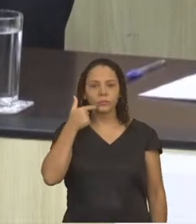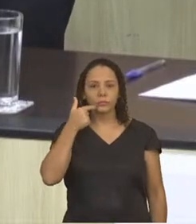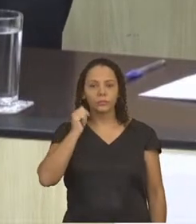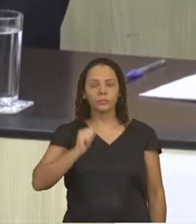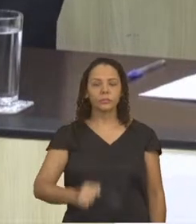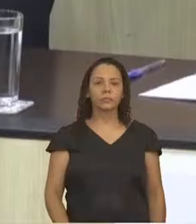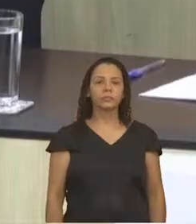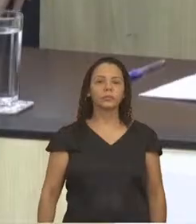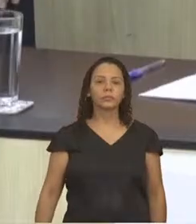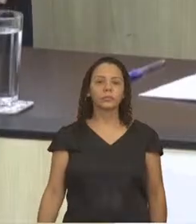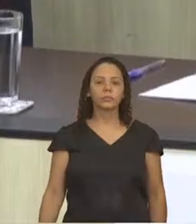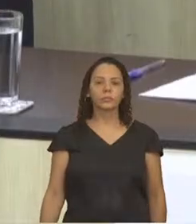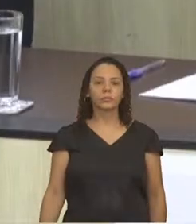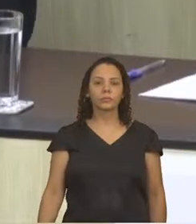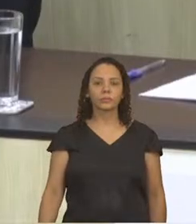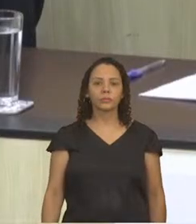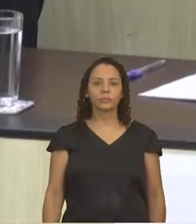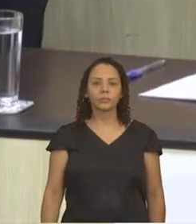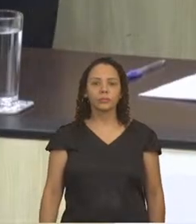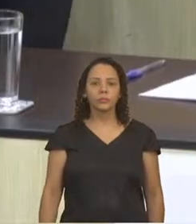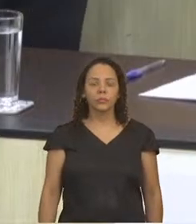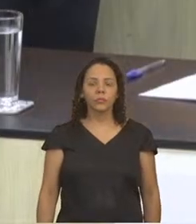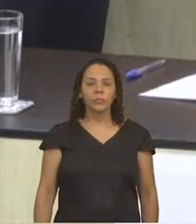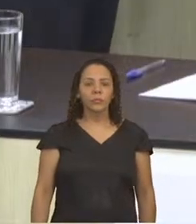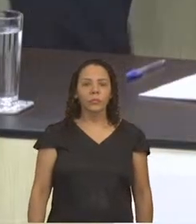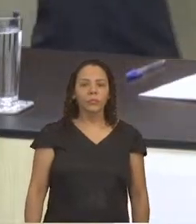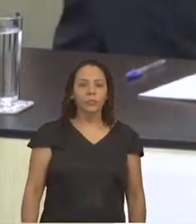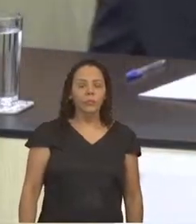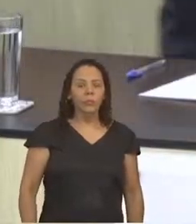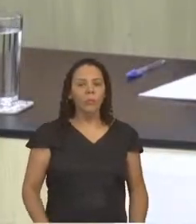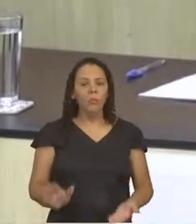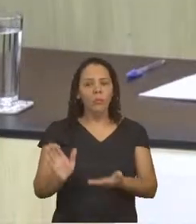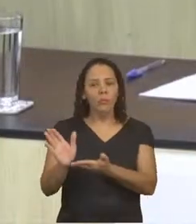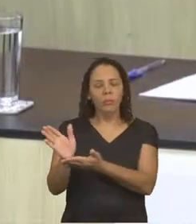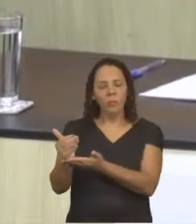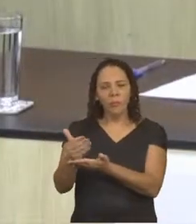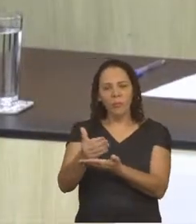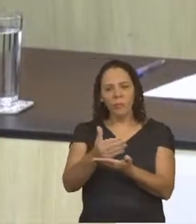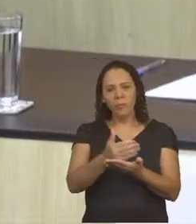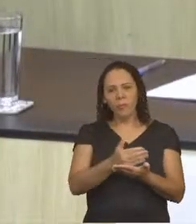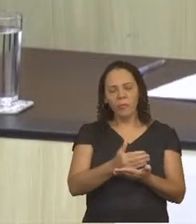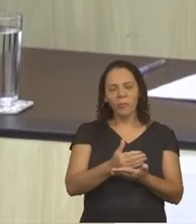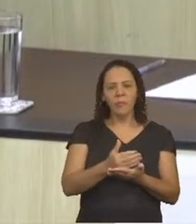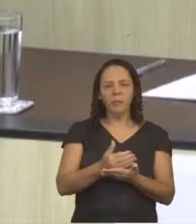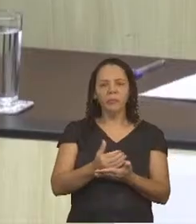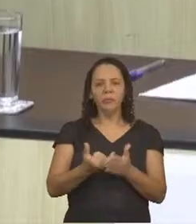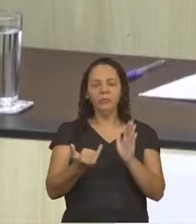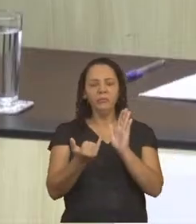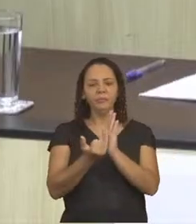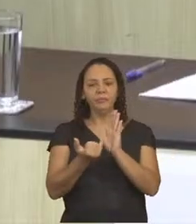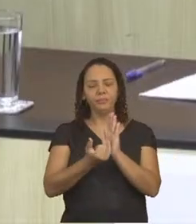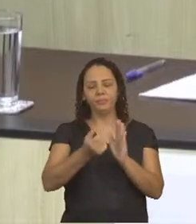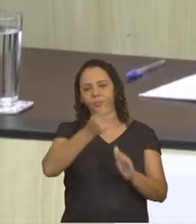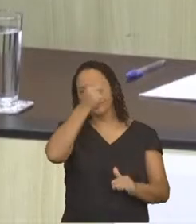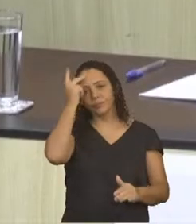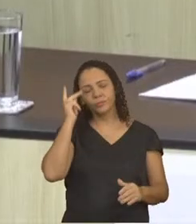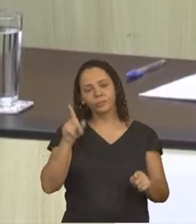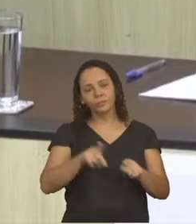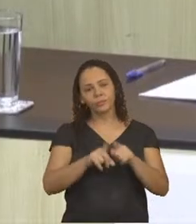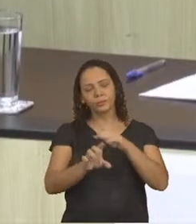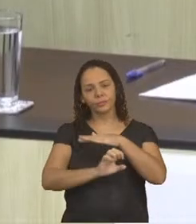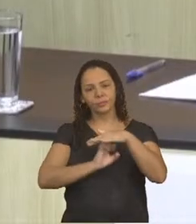Souza, que dispõe sobre a captação de recursos de imposto de renda de pessoas físicas